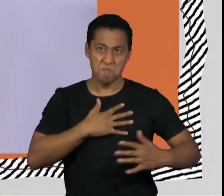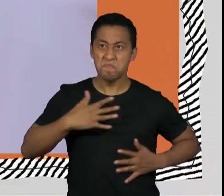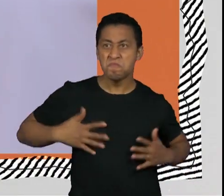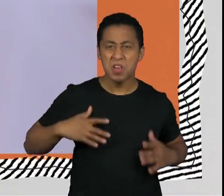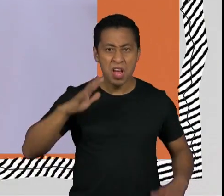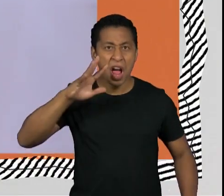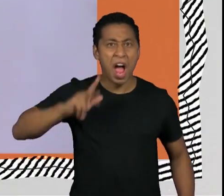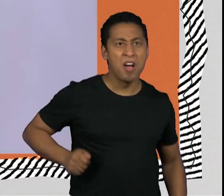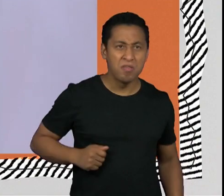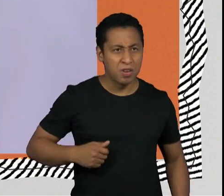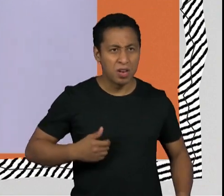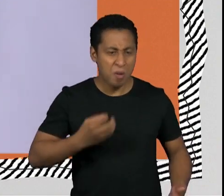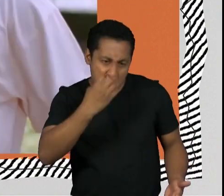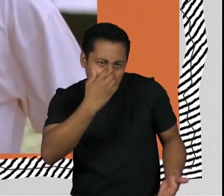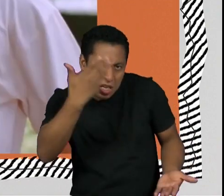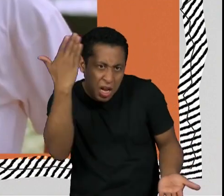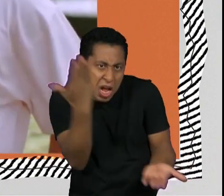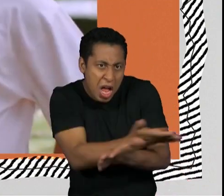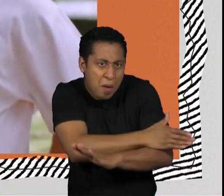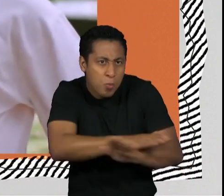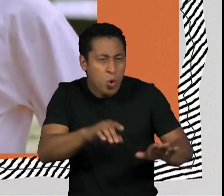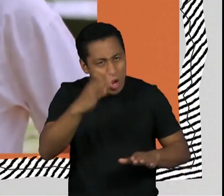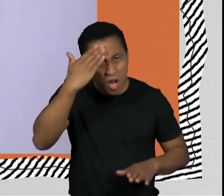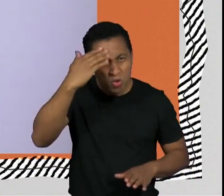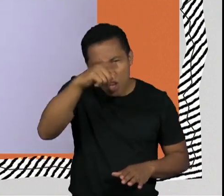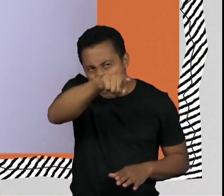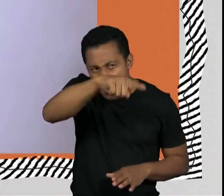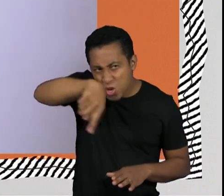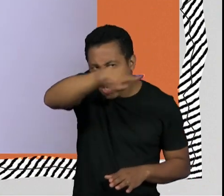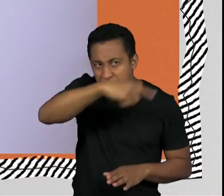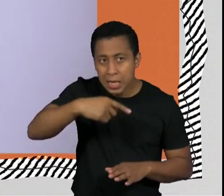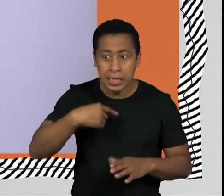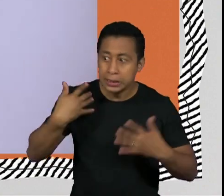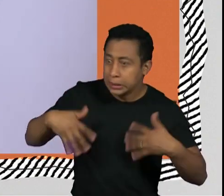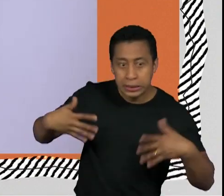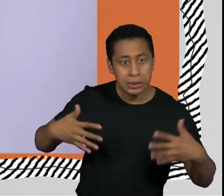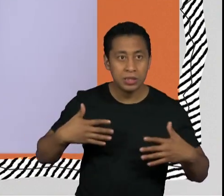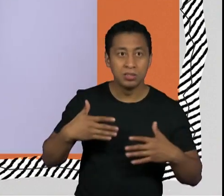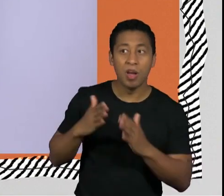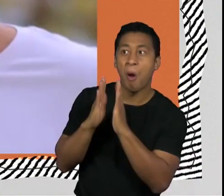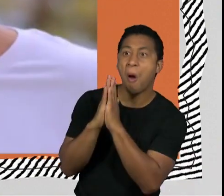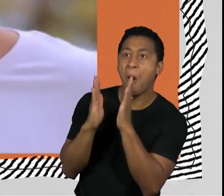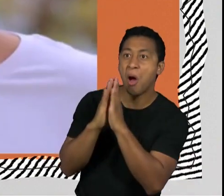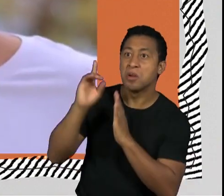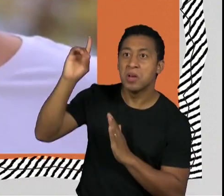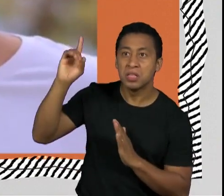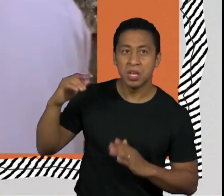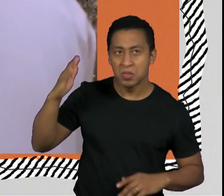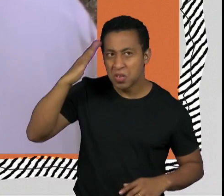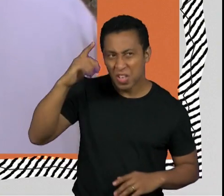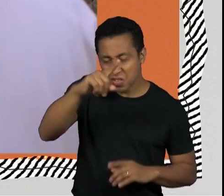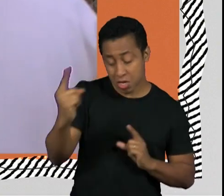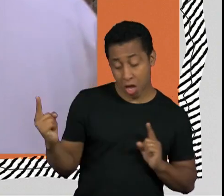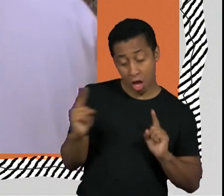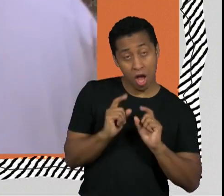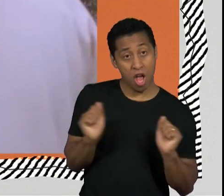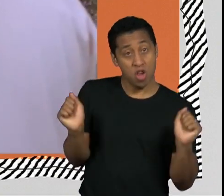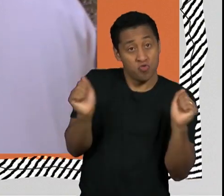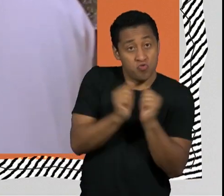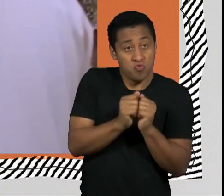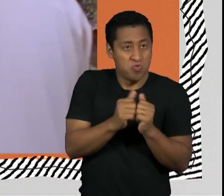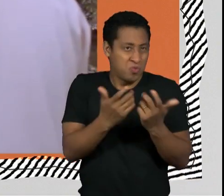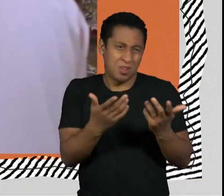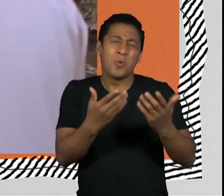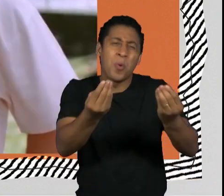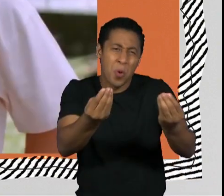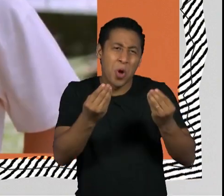palhaçada. Você acha que eu não sei que quando o bicho pega você chora pra Deus? Que você é desses modinha, que só tá comigo porque agora é fashion? Daqueles que usa a camisa da Oakley,